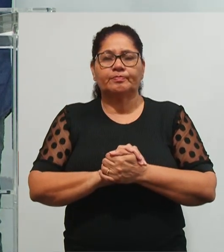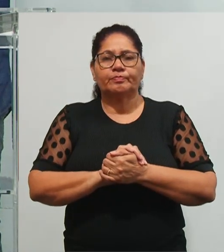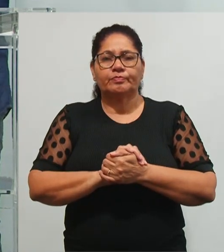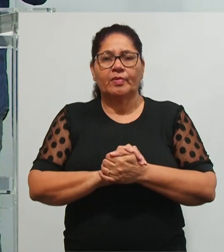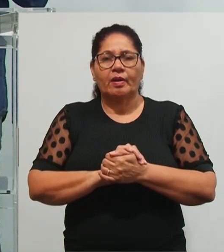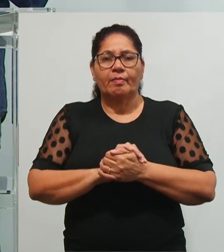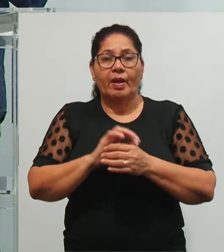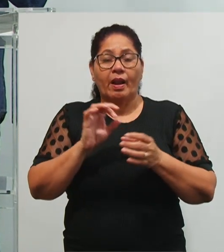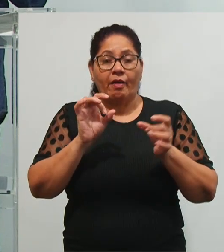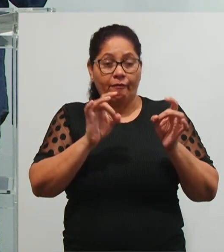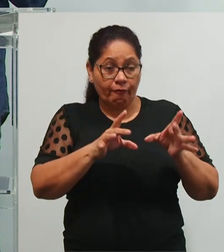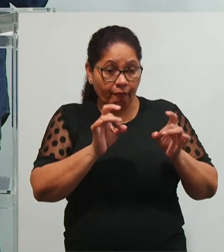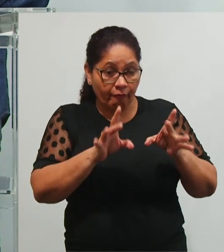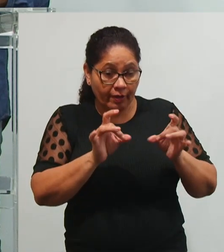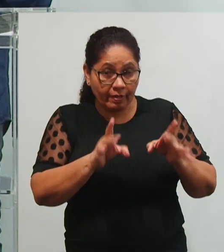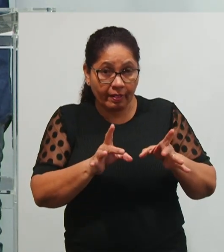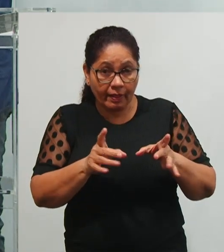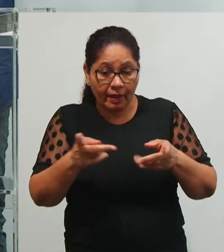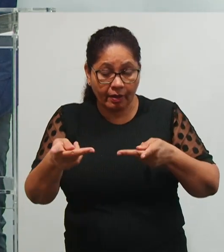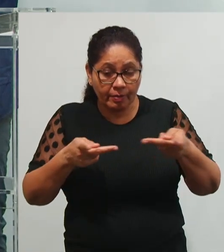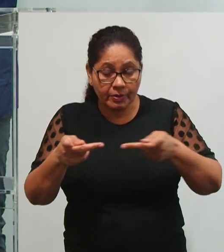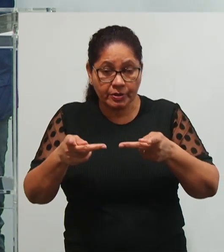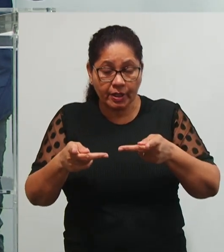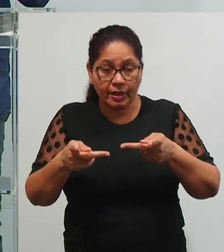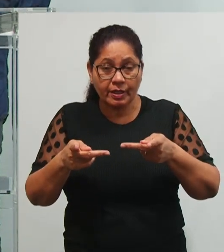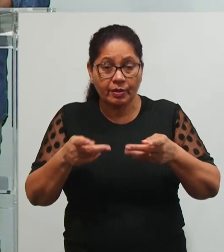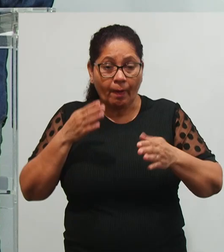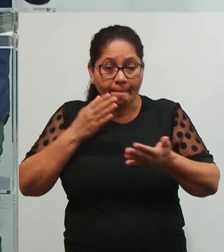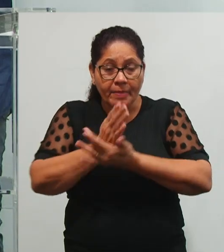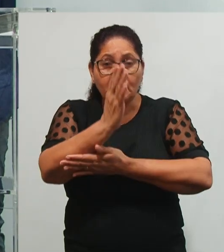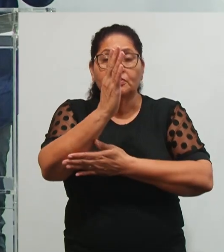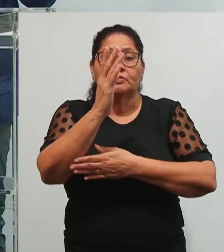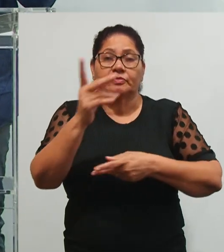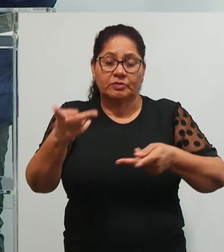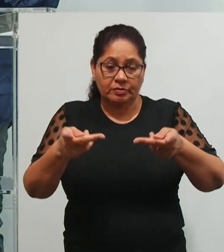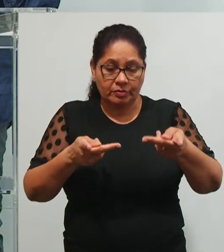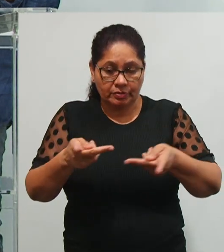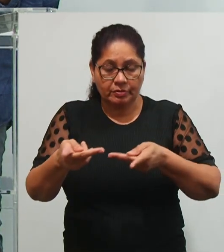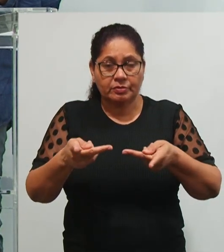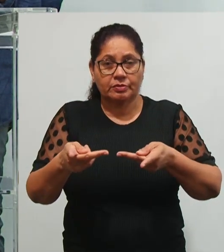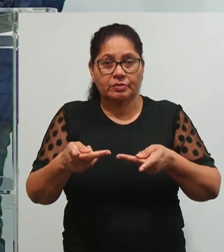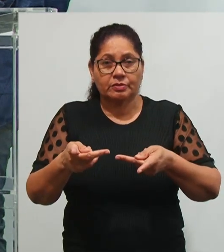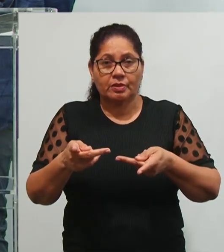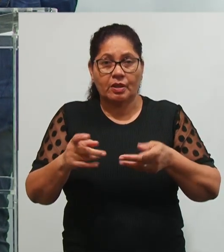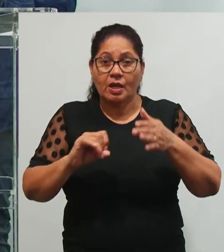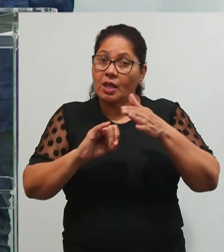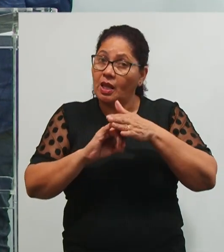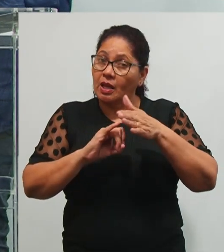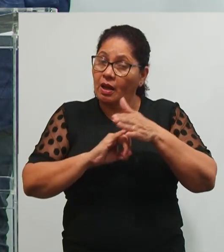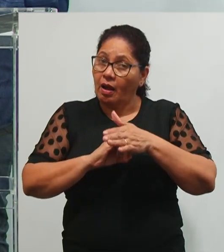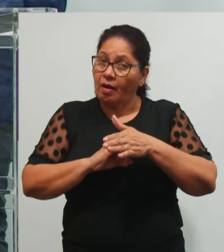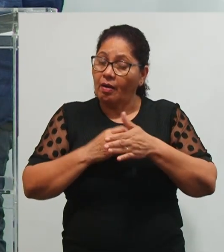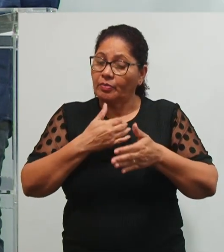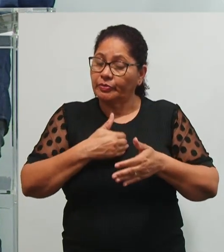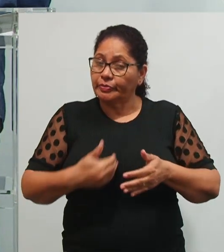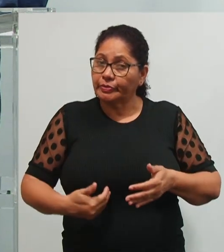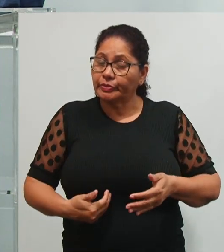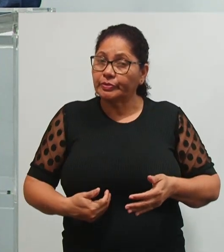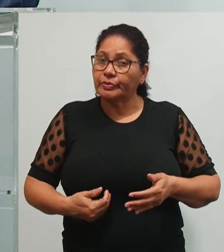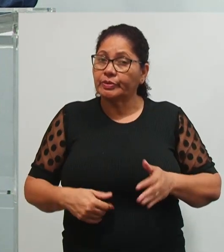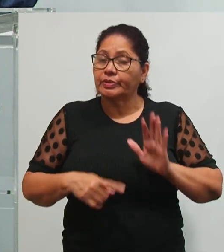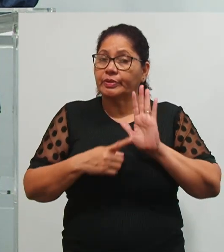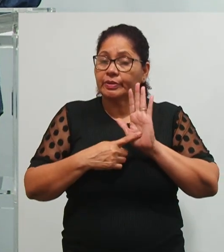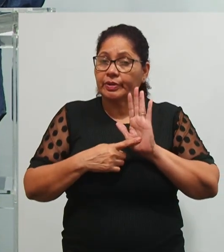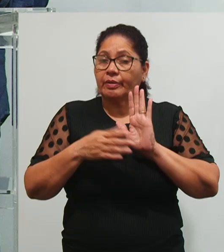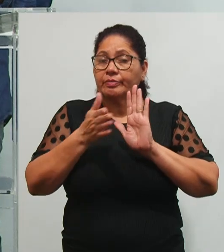importante, né, para a gente vender o nosso projeto ou aprovar o nosso projeto. E lá na instituição